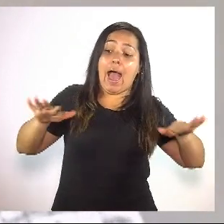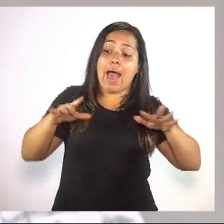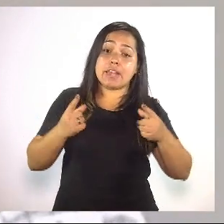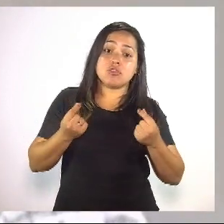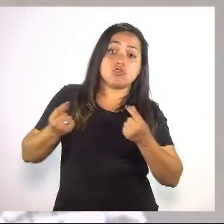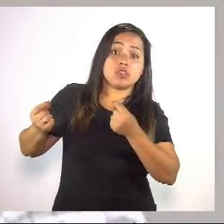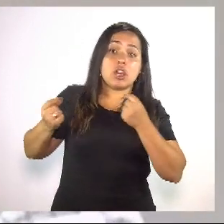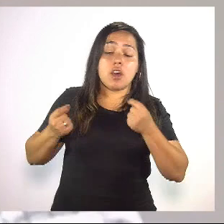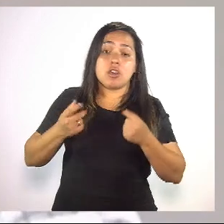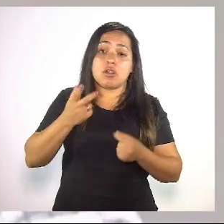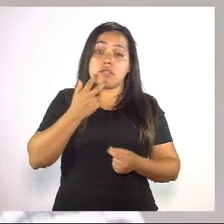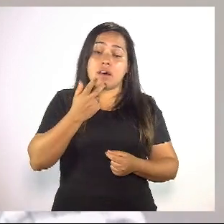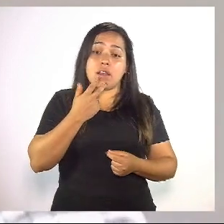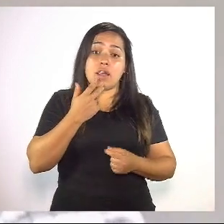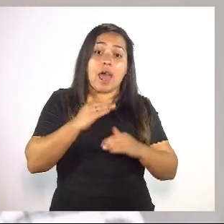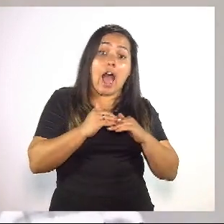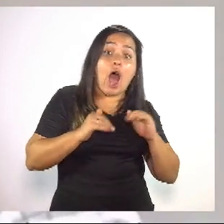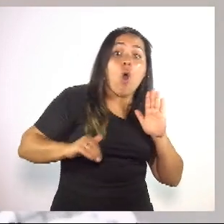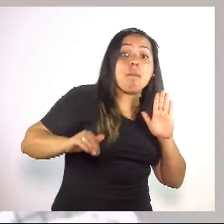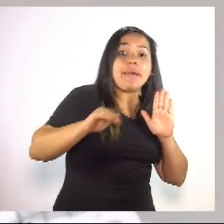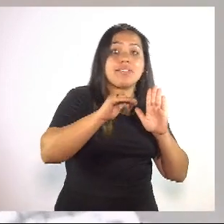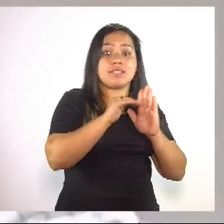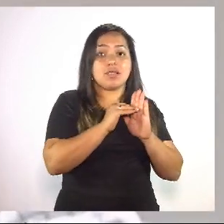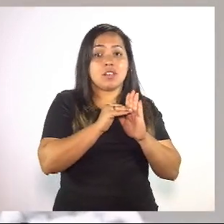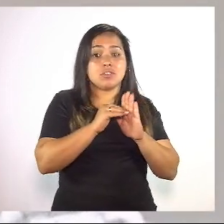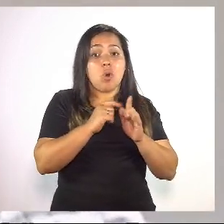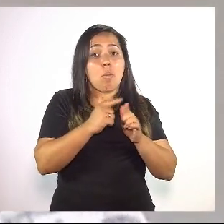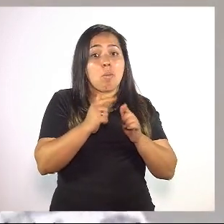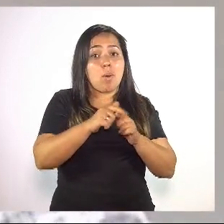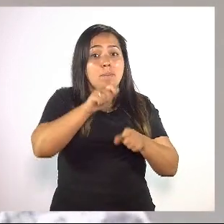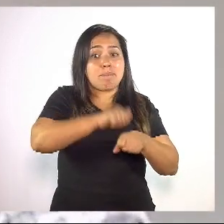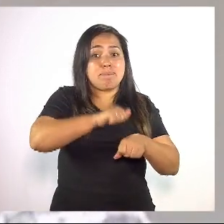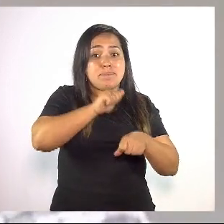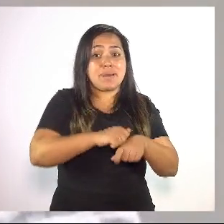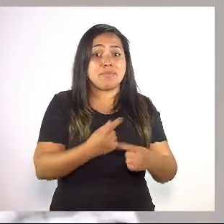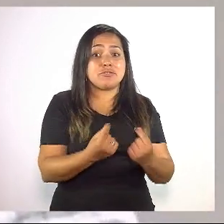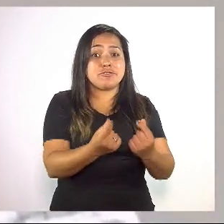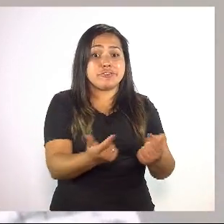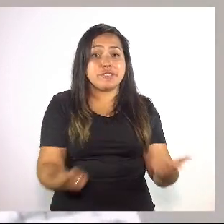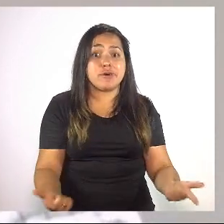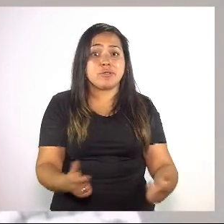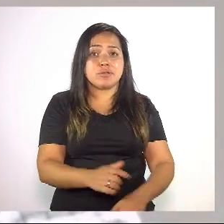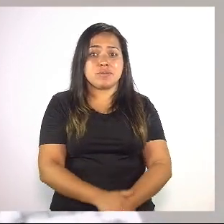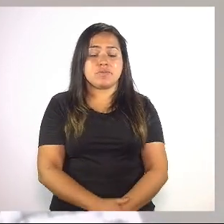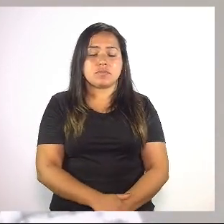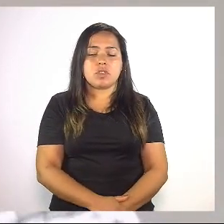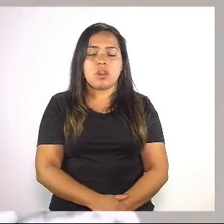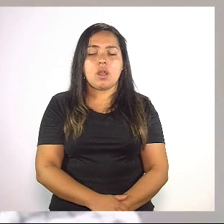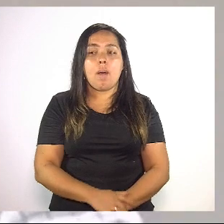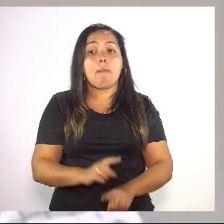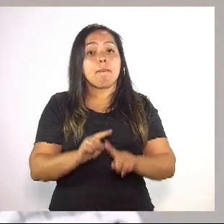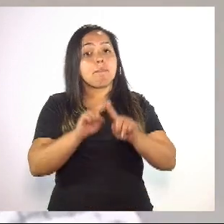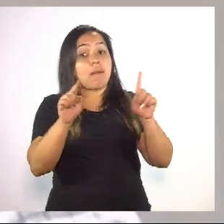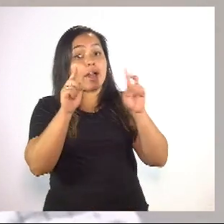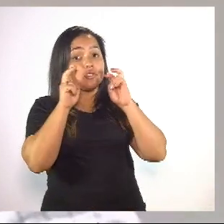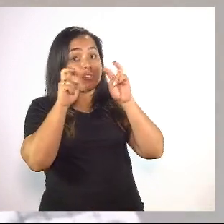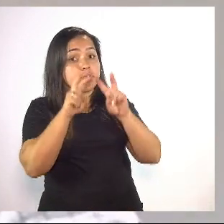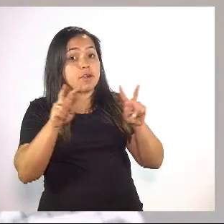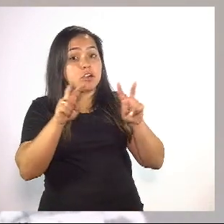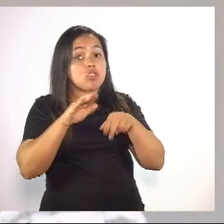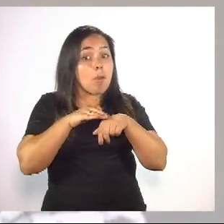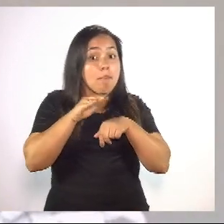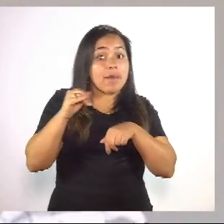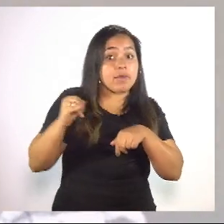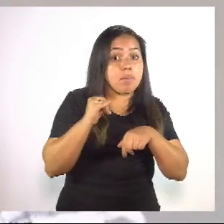o engessamento orçamentário. Mas observem, senhores, talvez aqui o mais importante é nós